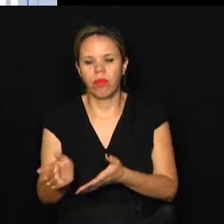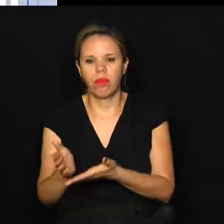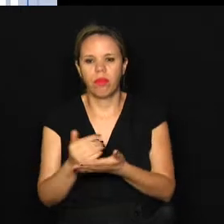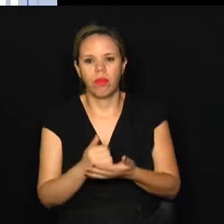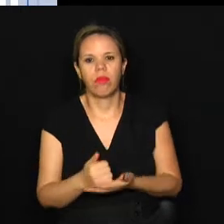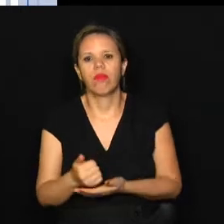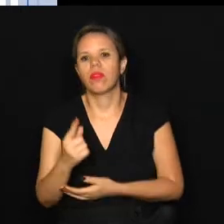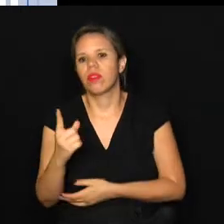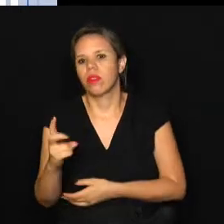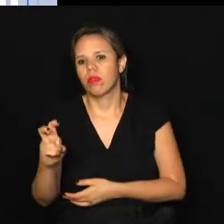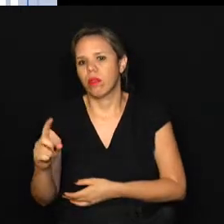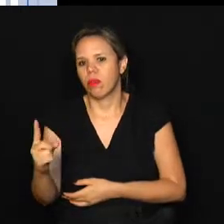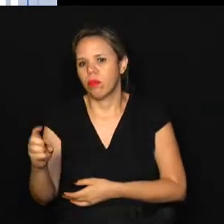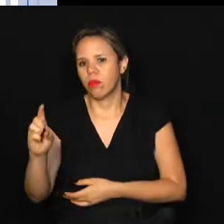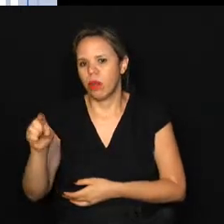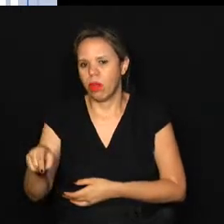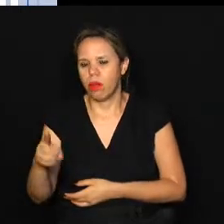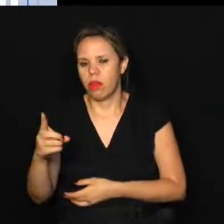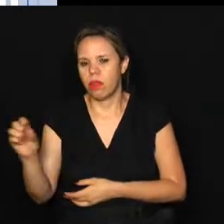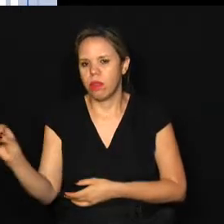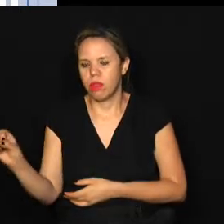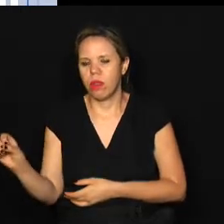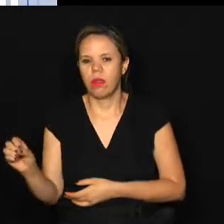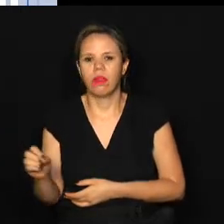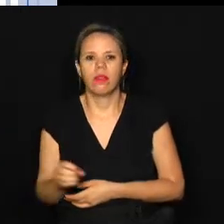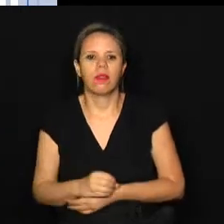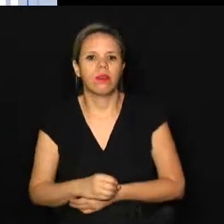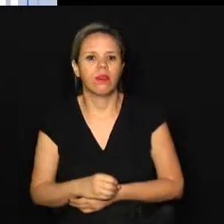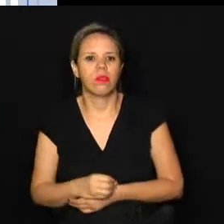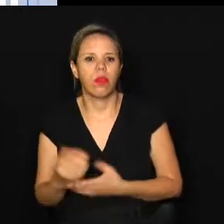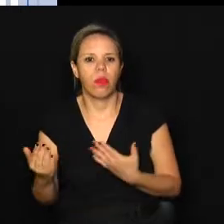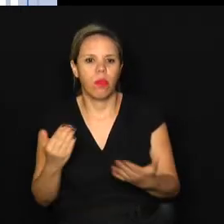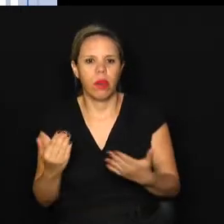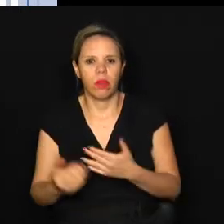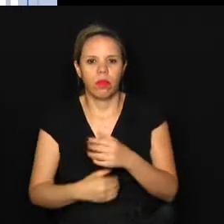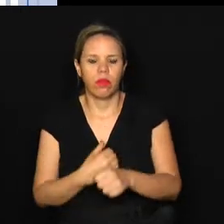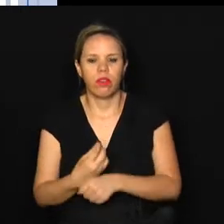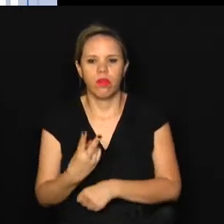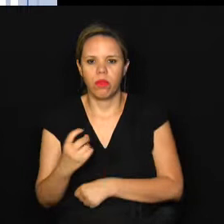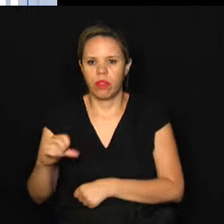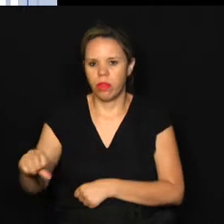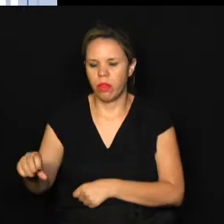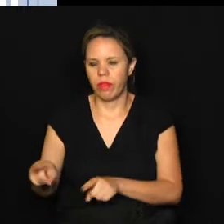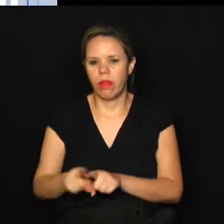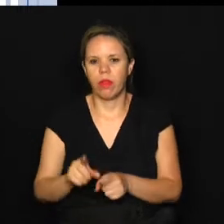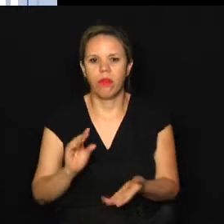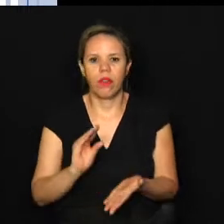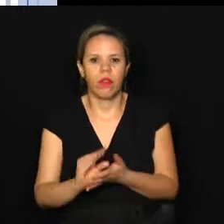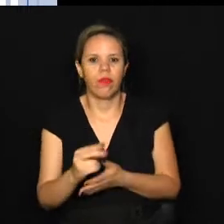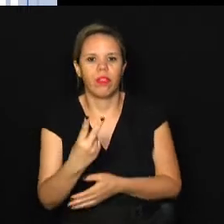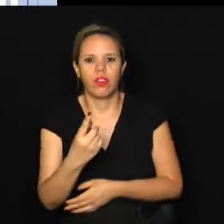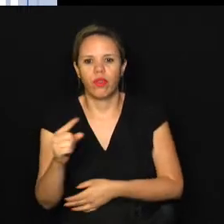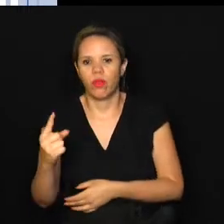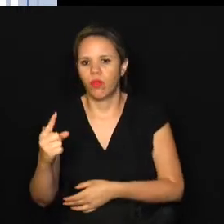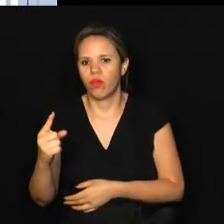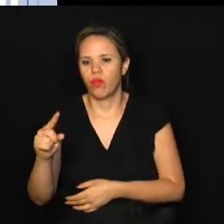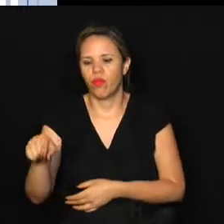contra 170 milhões e 700 em 2019. E as receitas de capital tiveram uma variação de